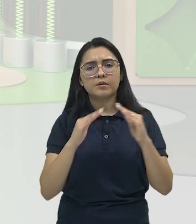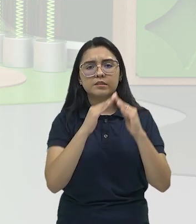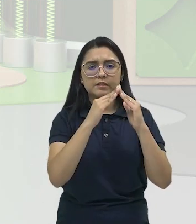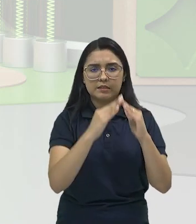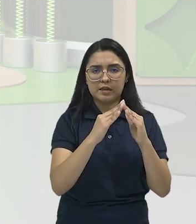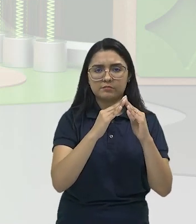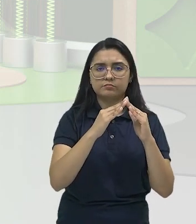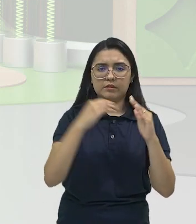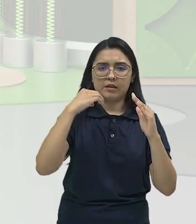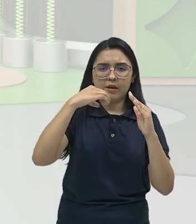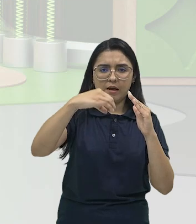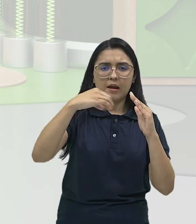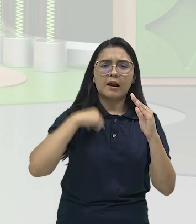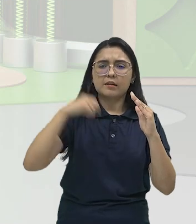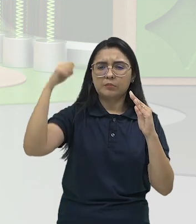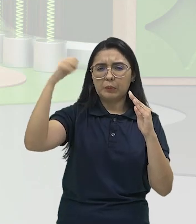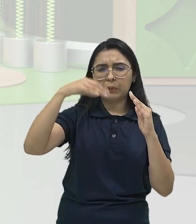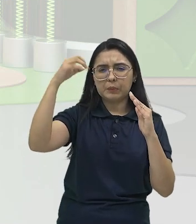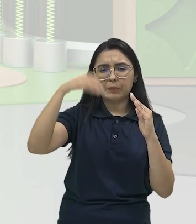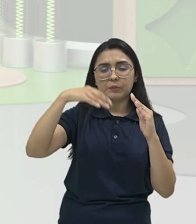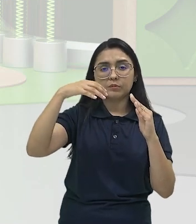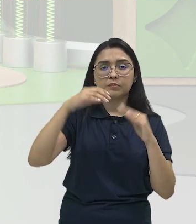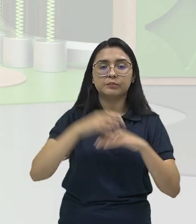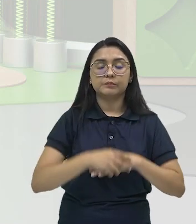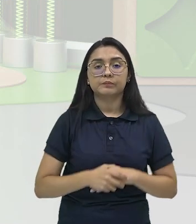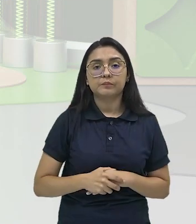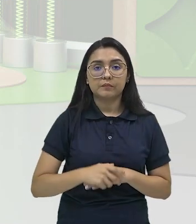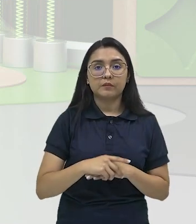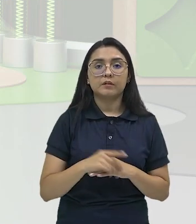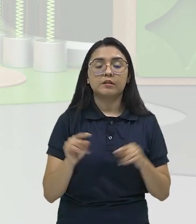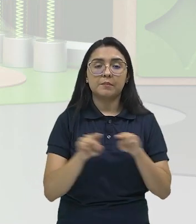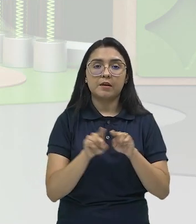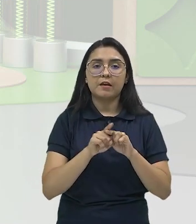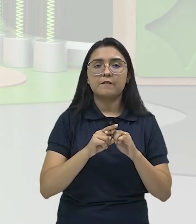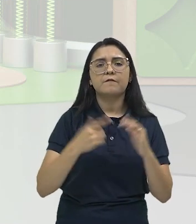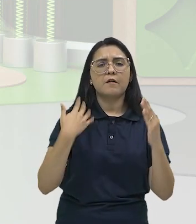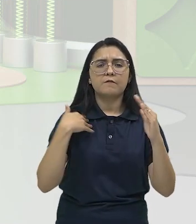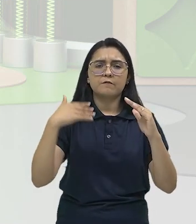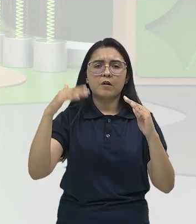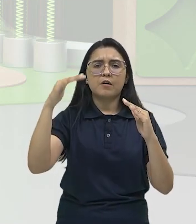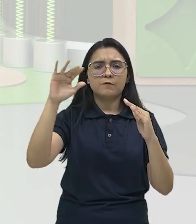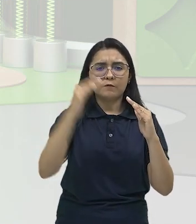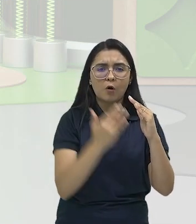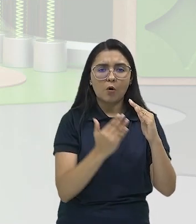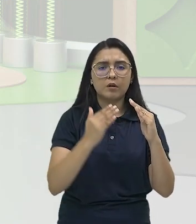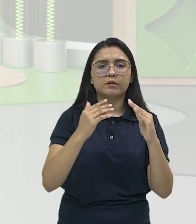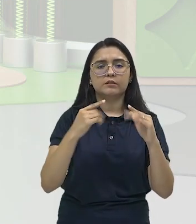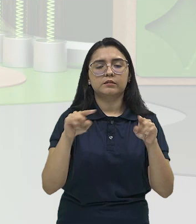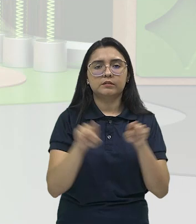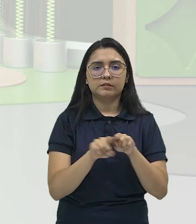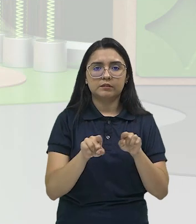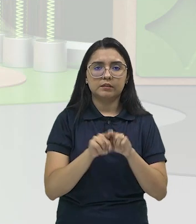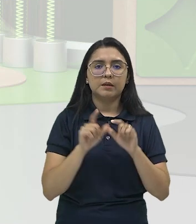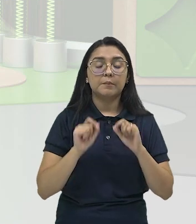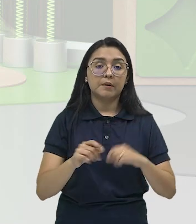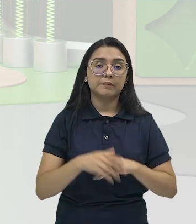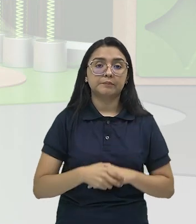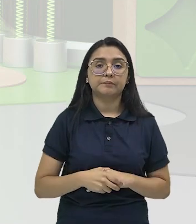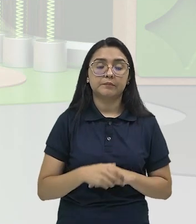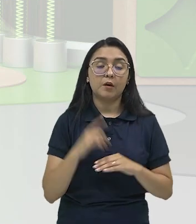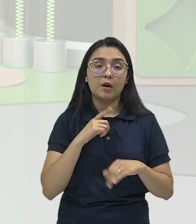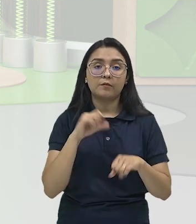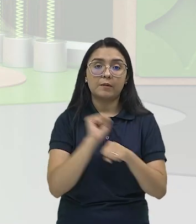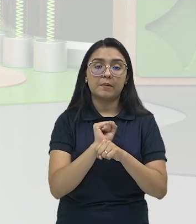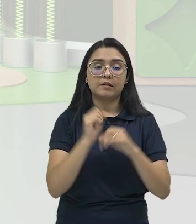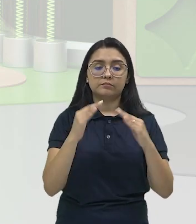como essa e elas acabam muitas vezes acumulando folhas, galhos, impedindo a passagem completa de